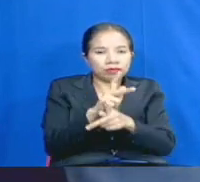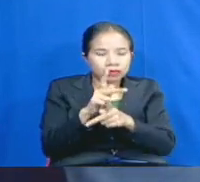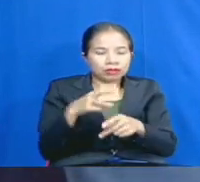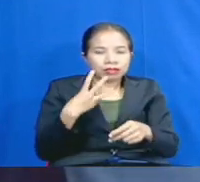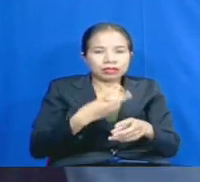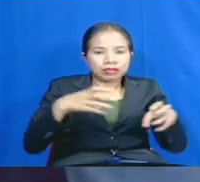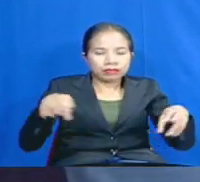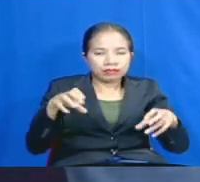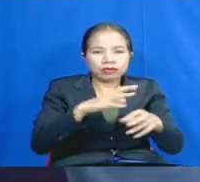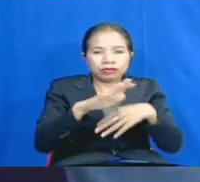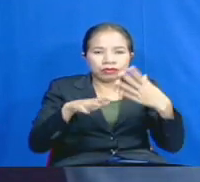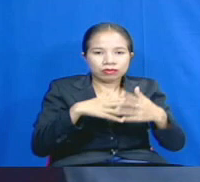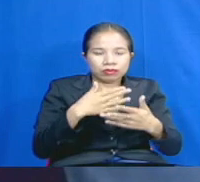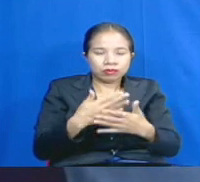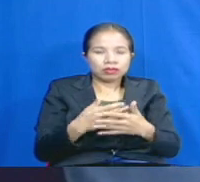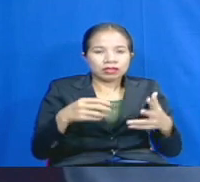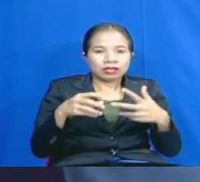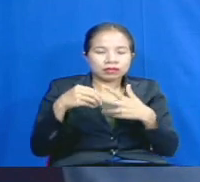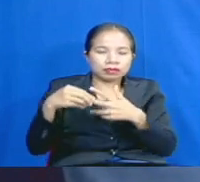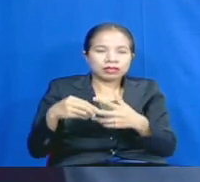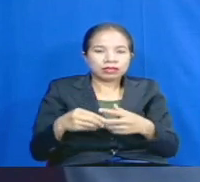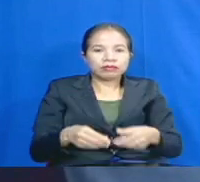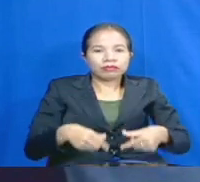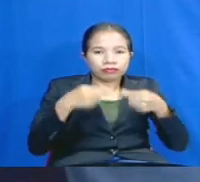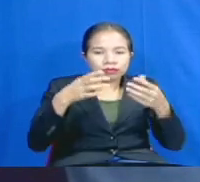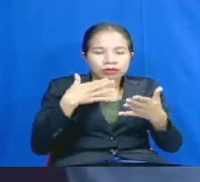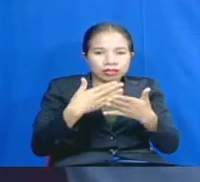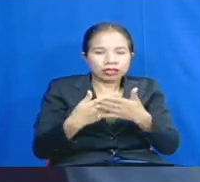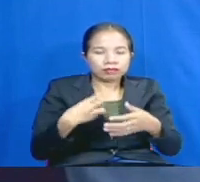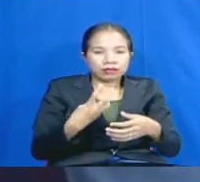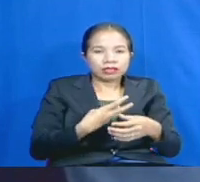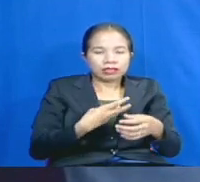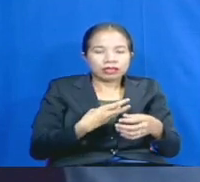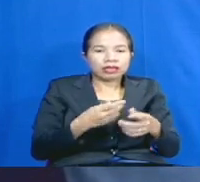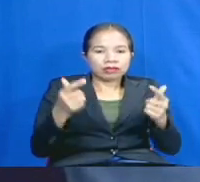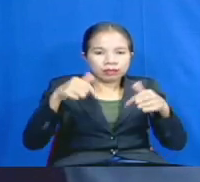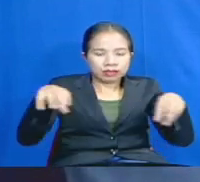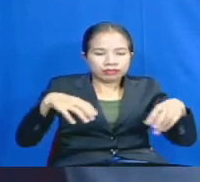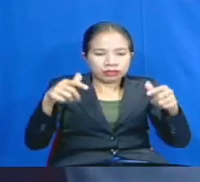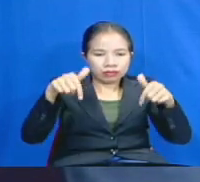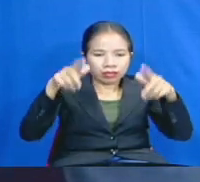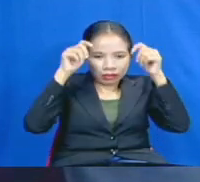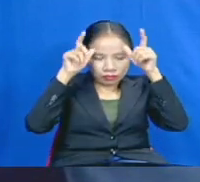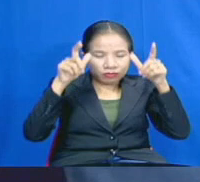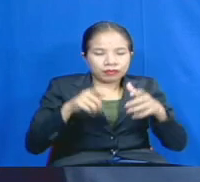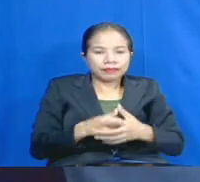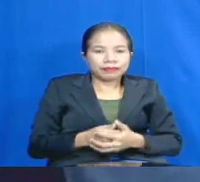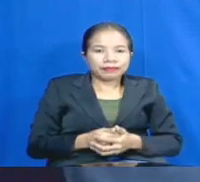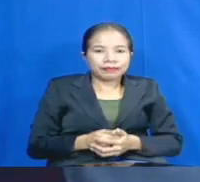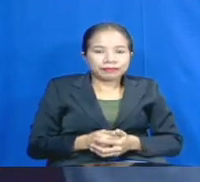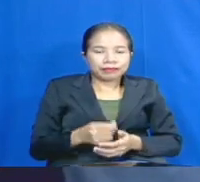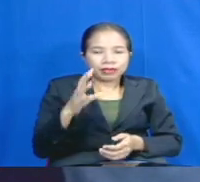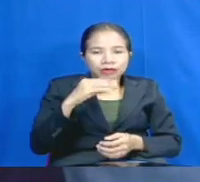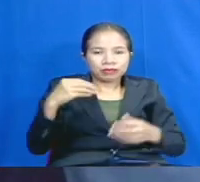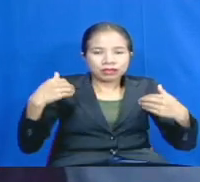investimento ya area hotu. Ida ne be ma fo beneficio ba investimento investidor sira tu bele ma investa ya Timor larantoma. Nomos